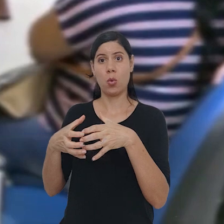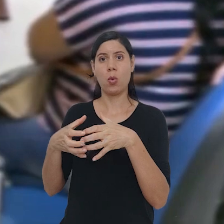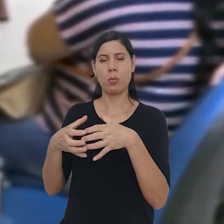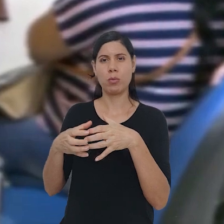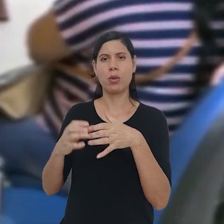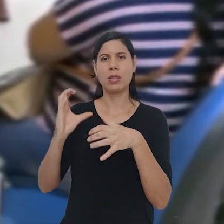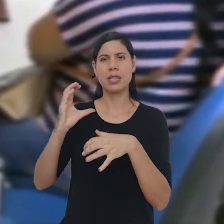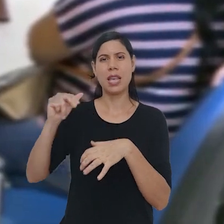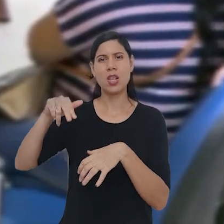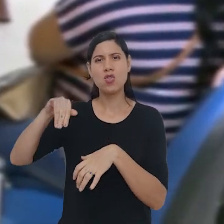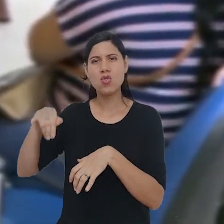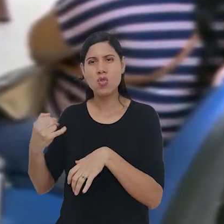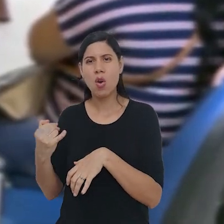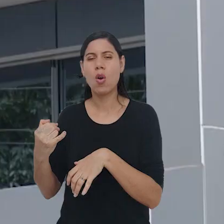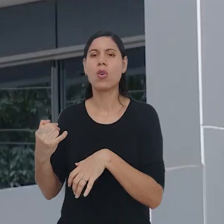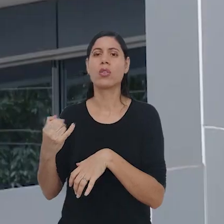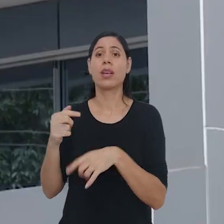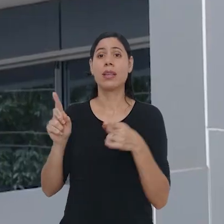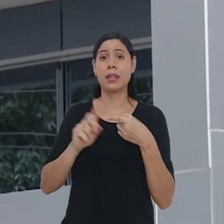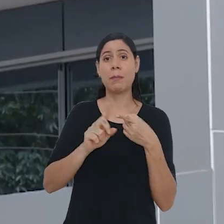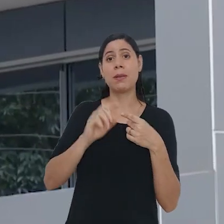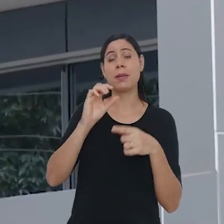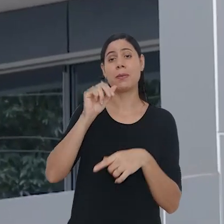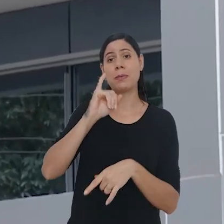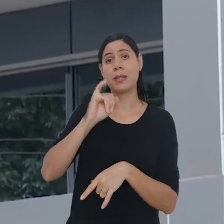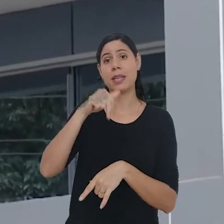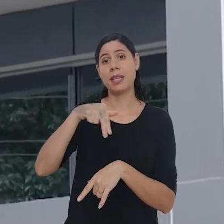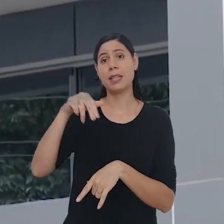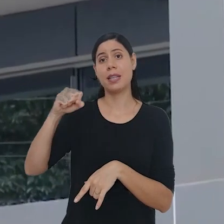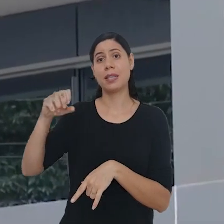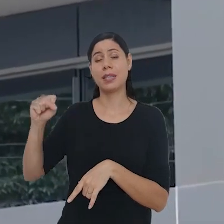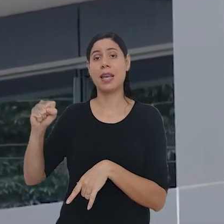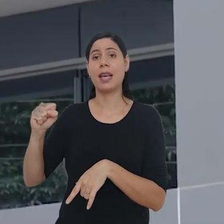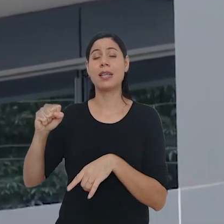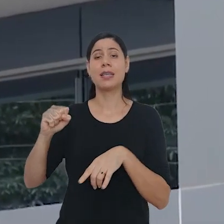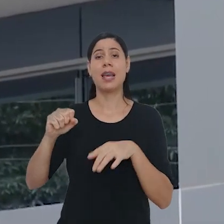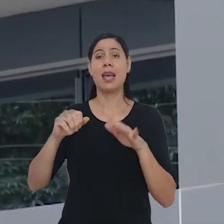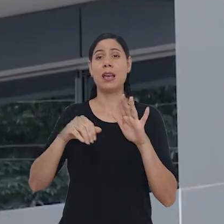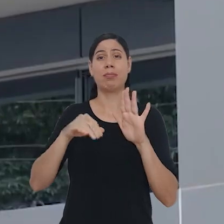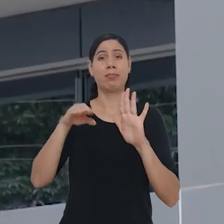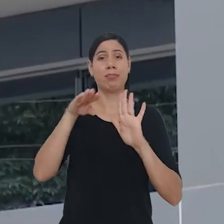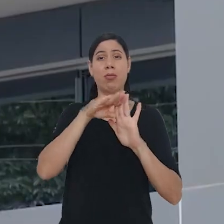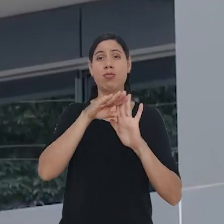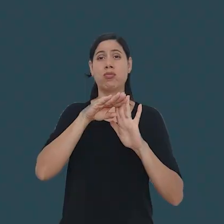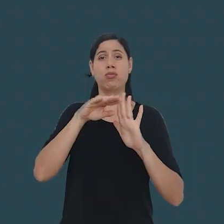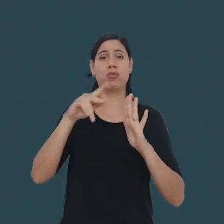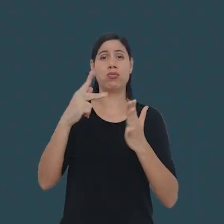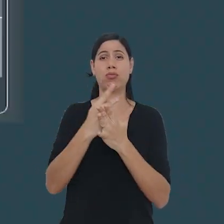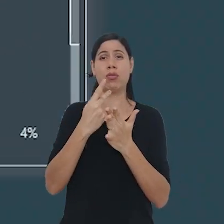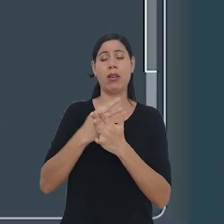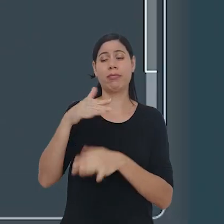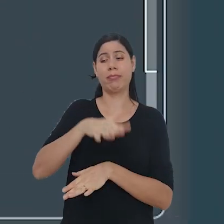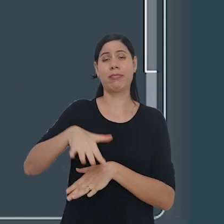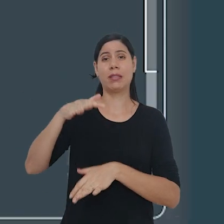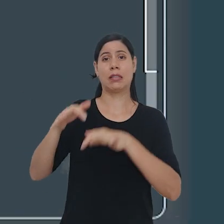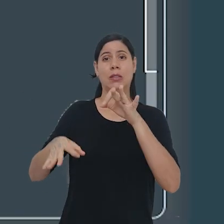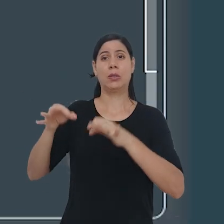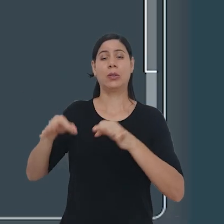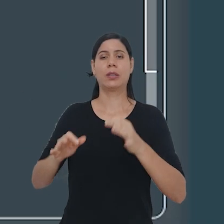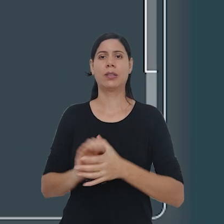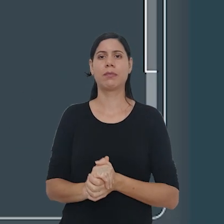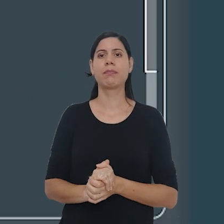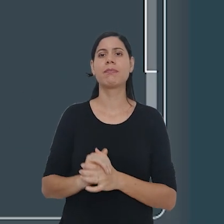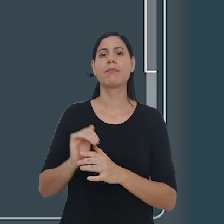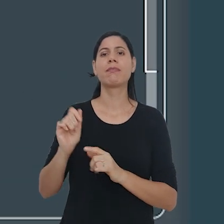ou aposentadorias do INSS. Não é por acaso que, de acordo com o Conselho Nacional da Justiça, o Instituto Nacional do